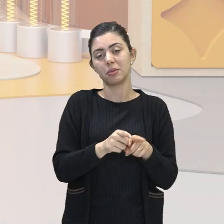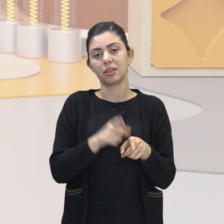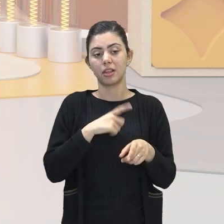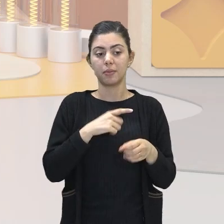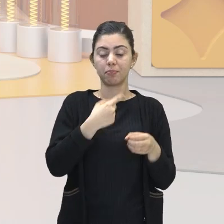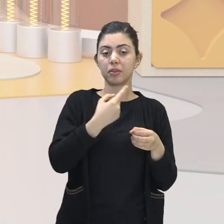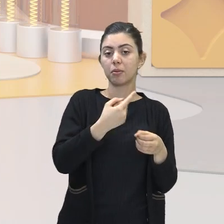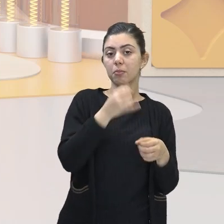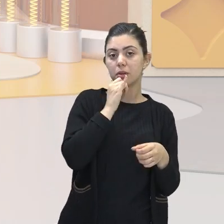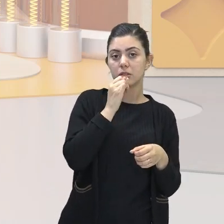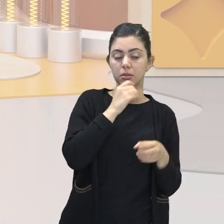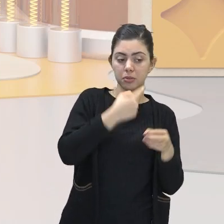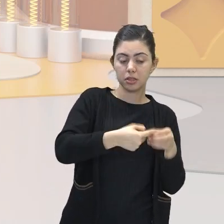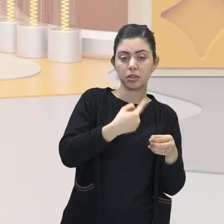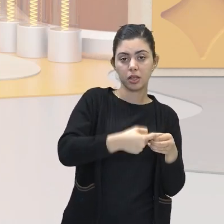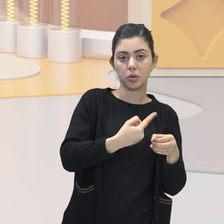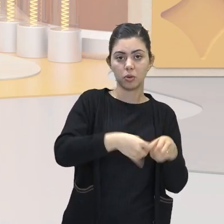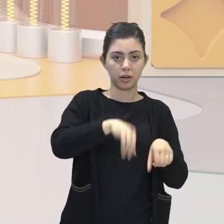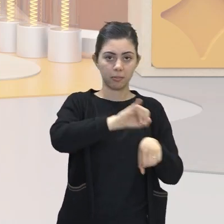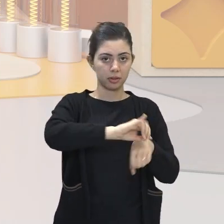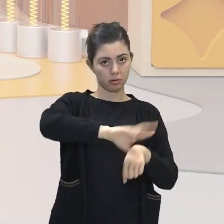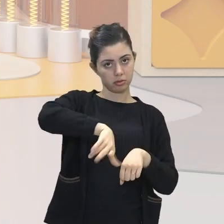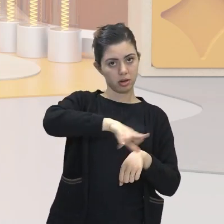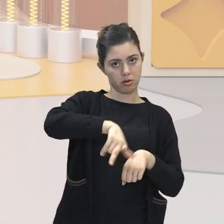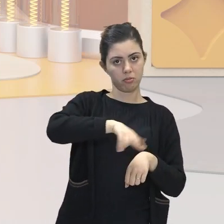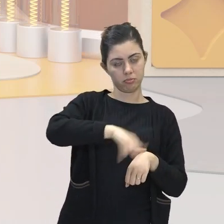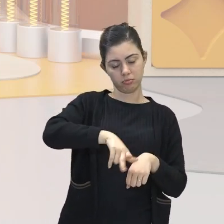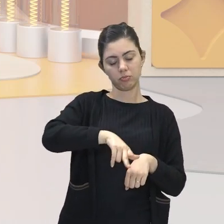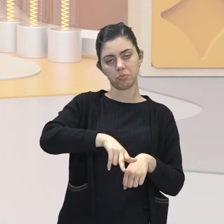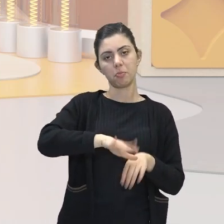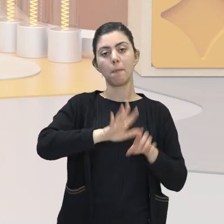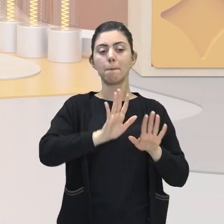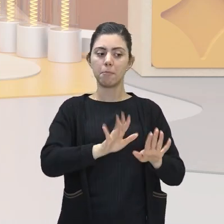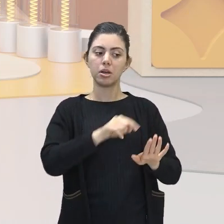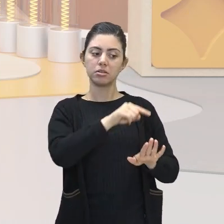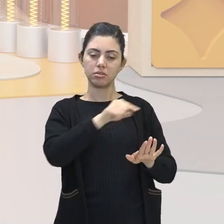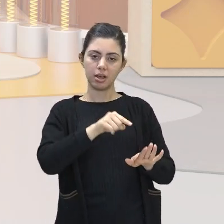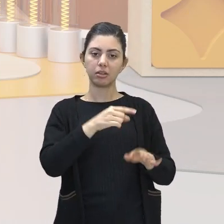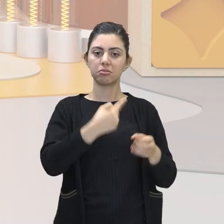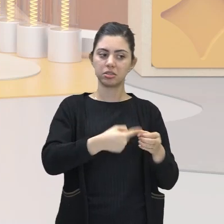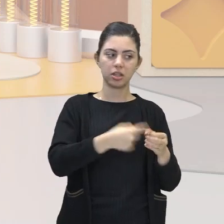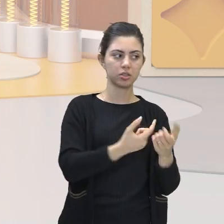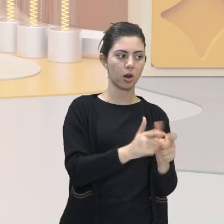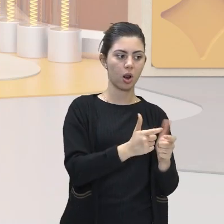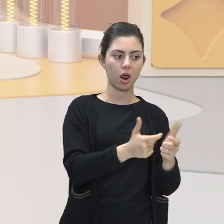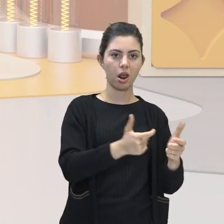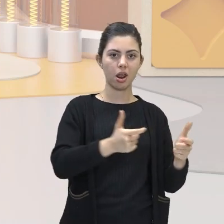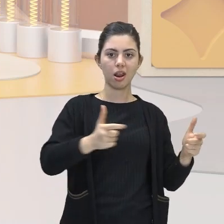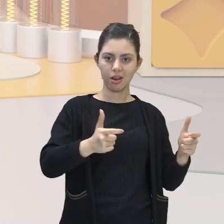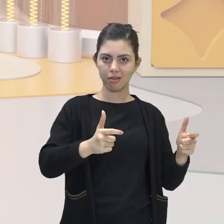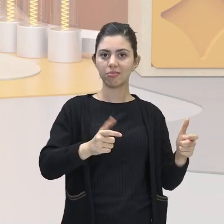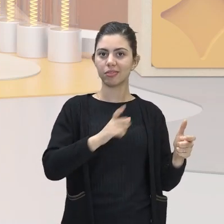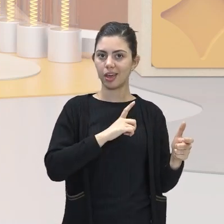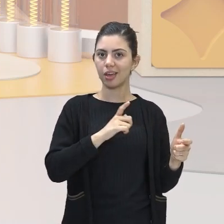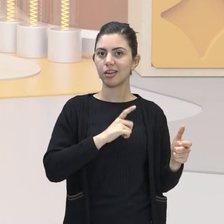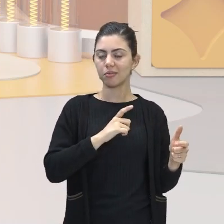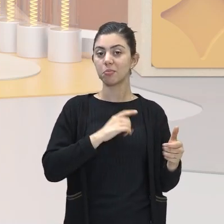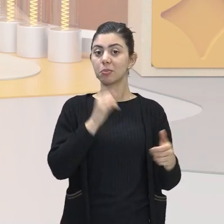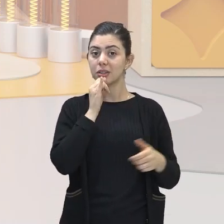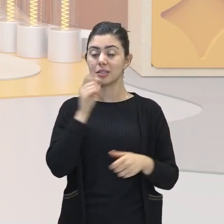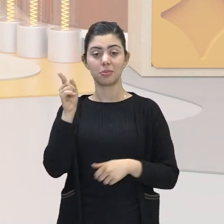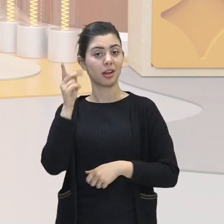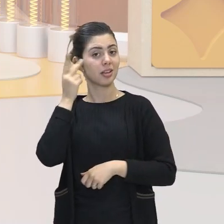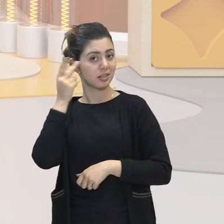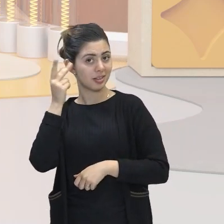são as capitais dos países, ou mesmo dos estados, mas elas são cidades que crescem bastante, né? Em São Paulo tem